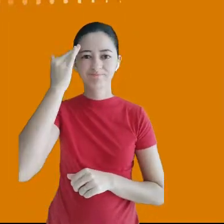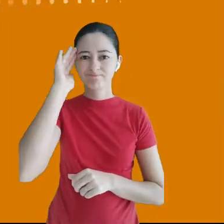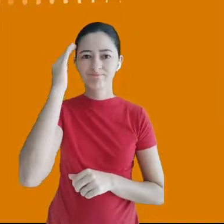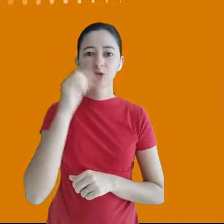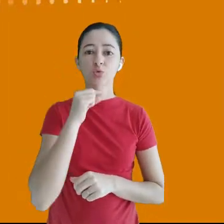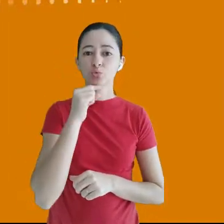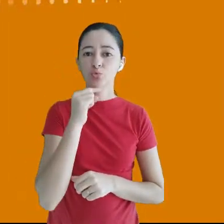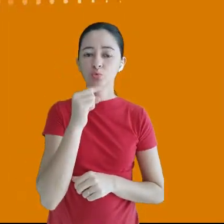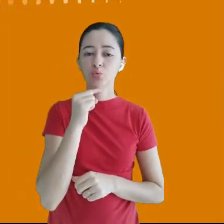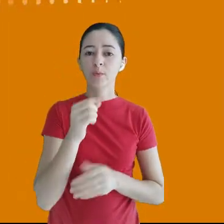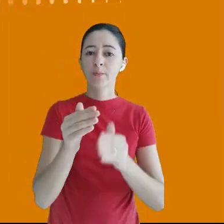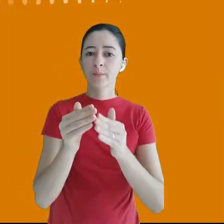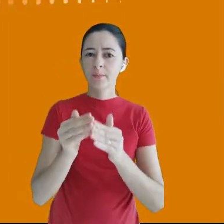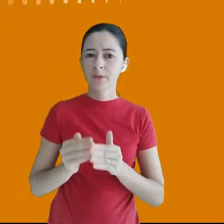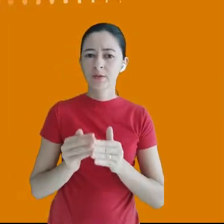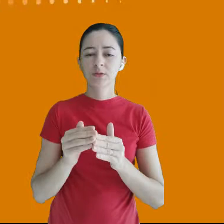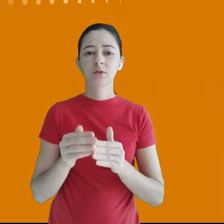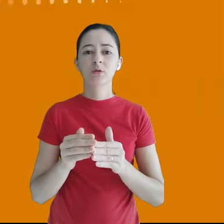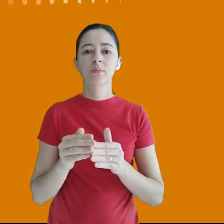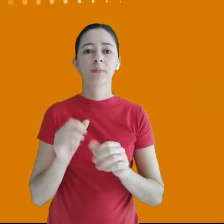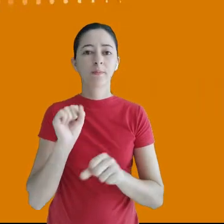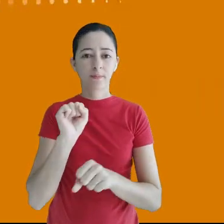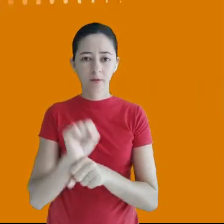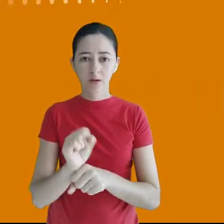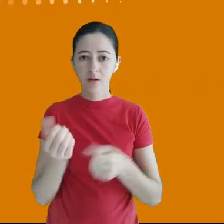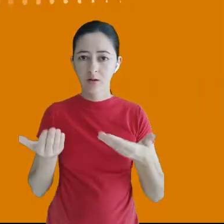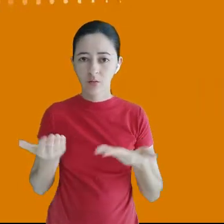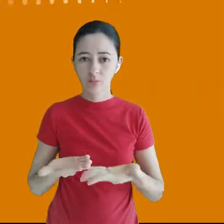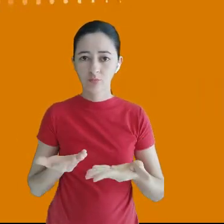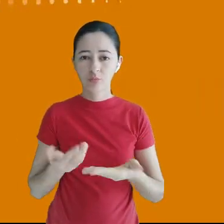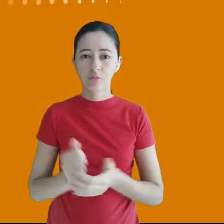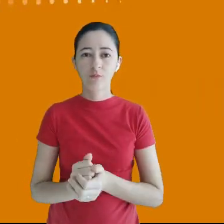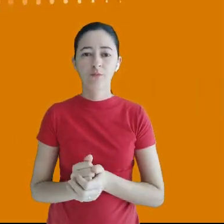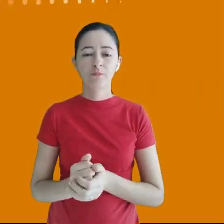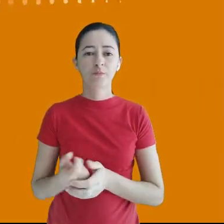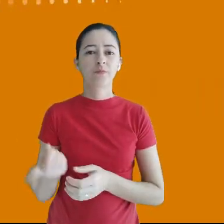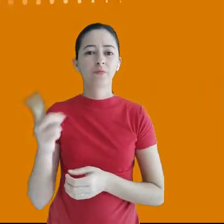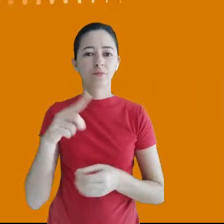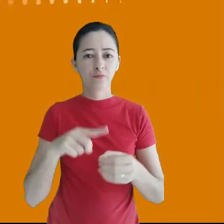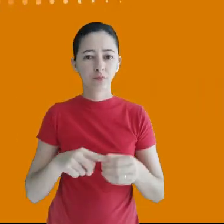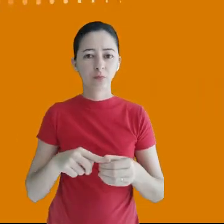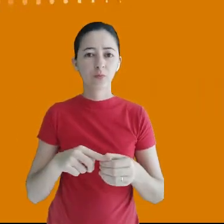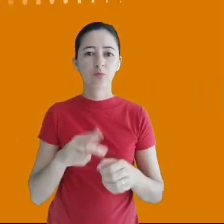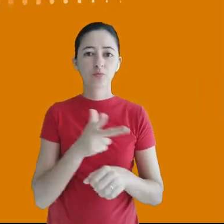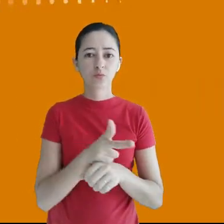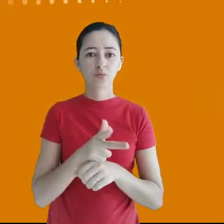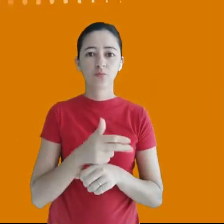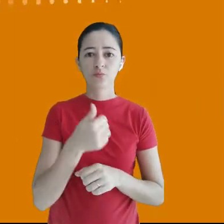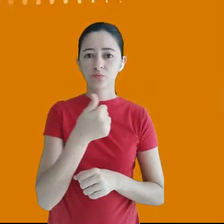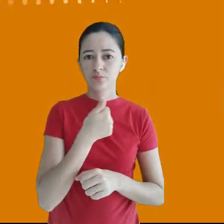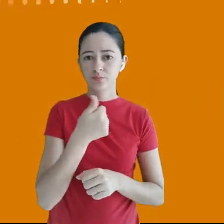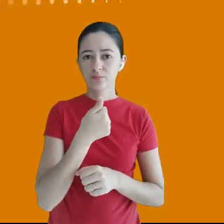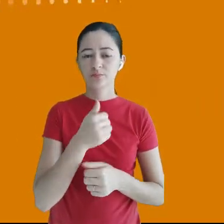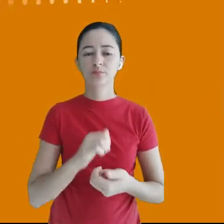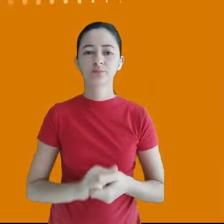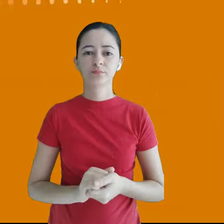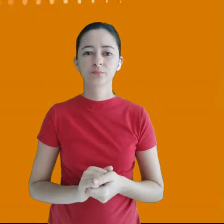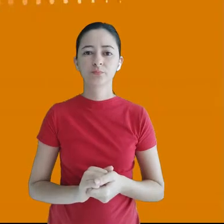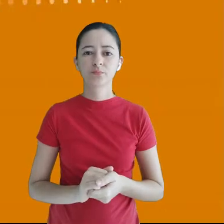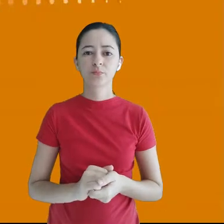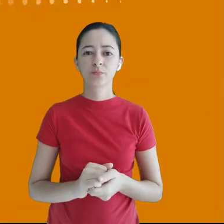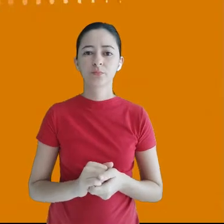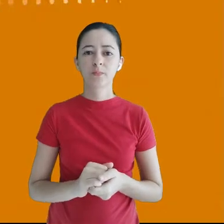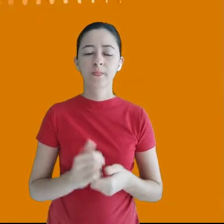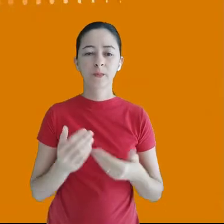você não entendeu, eu recomendo fortemente, pause essa videoaula agora e assista novamente a primeira parte dessa videoaula.